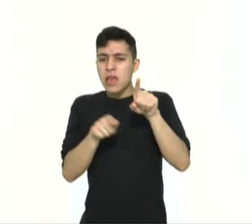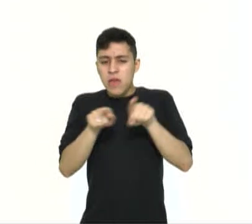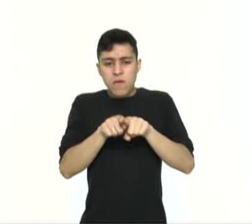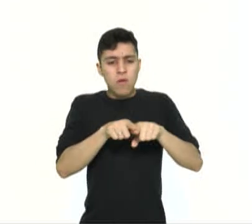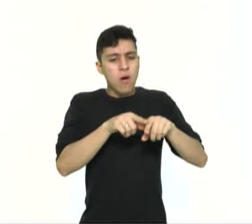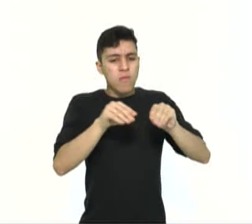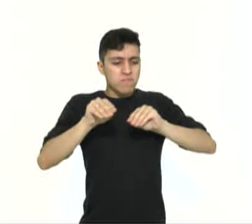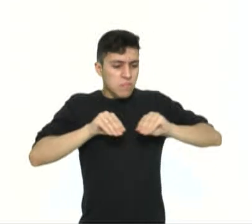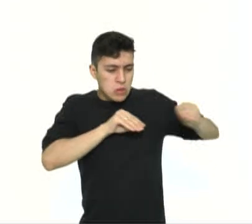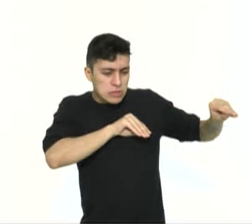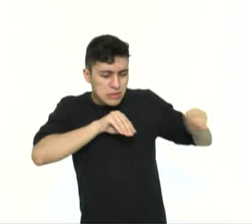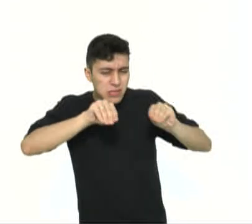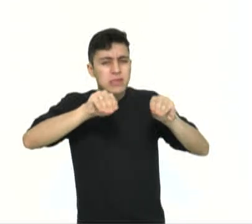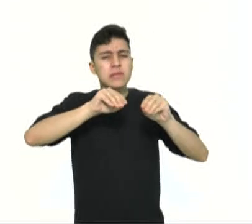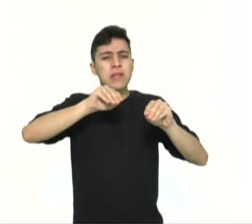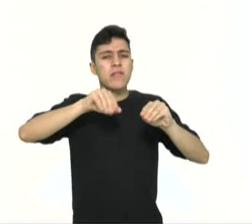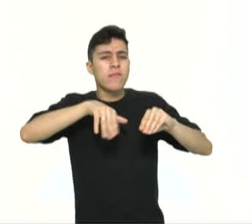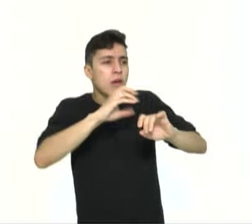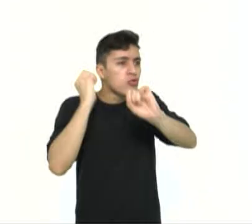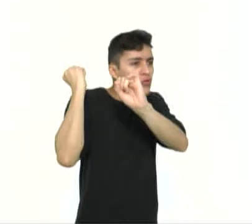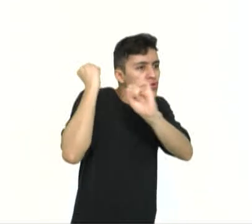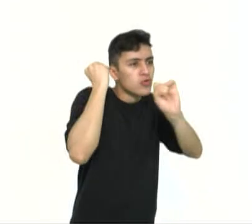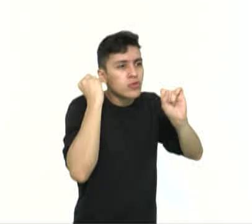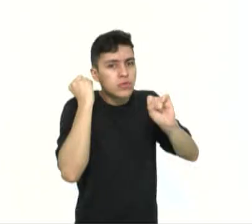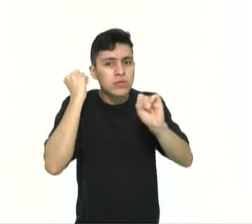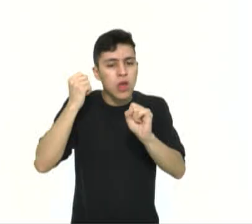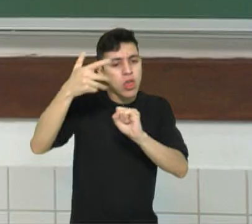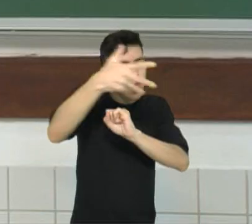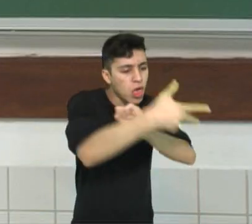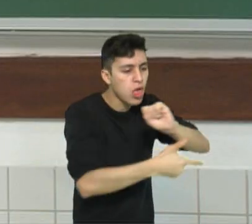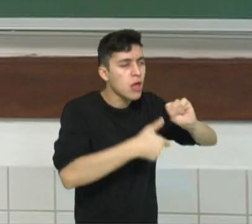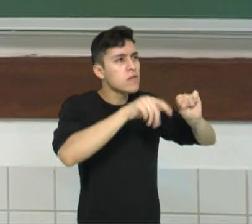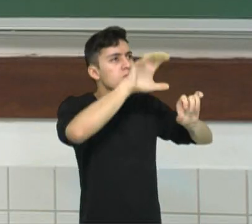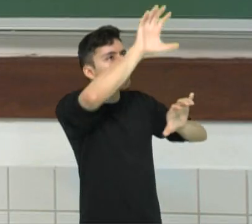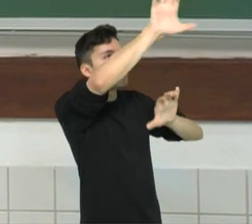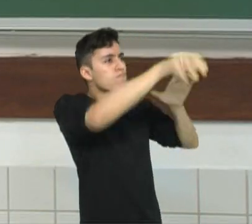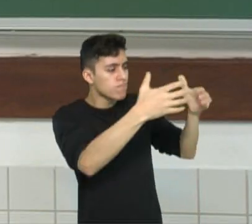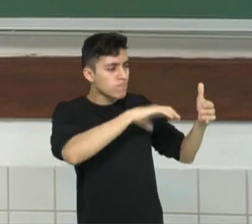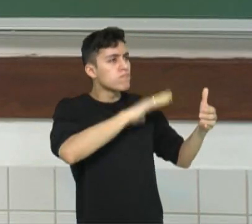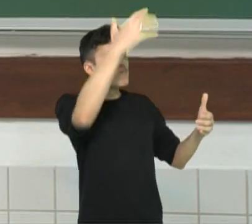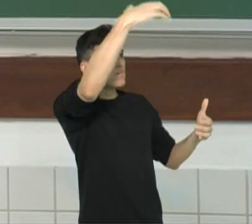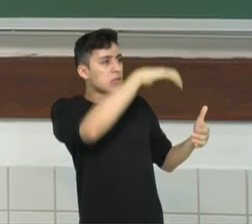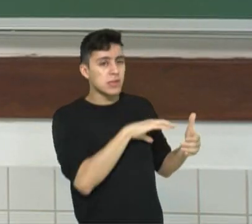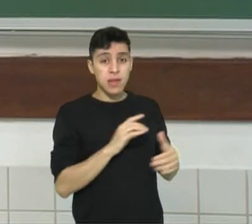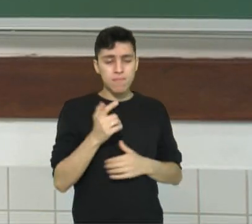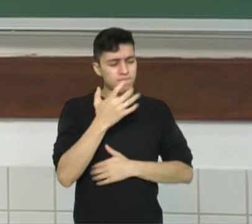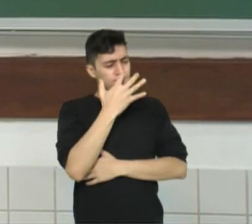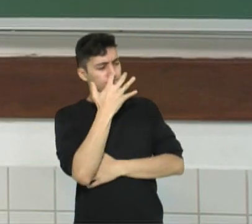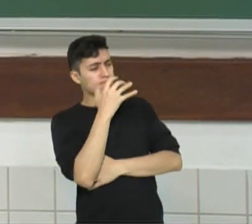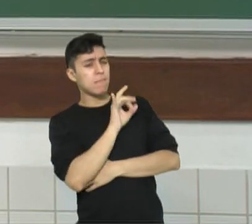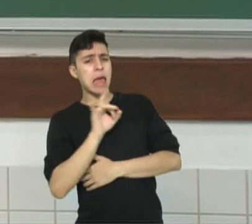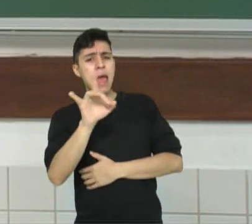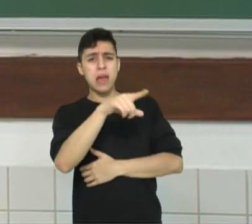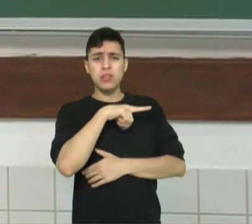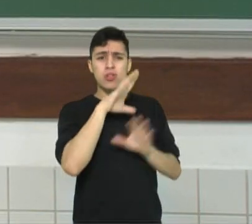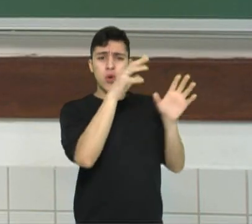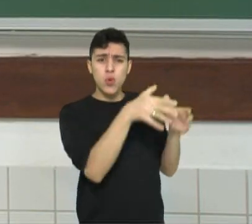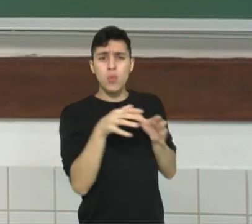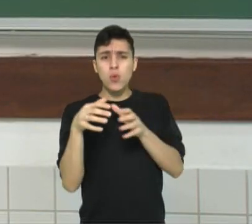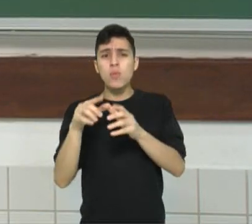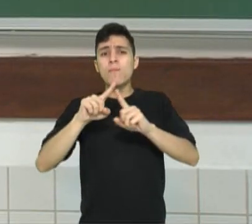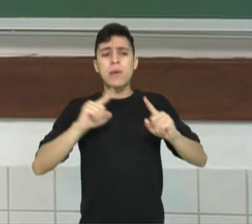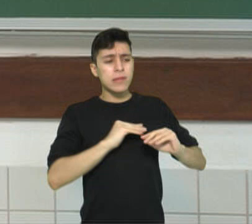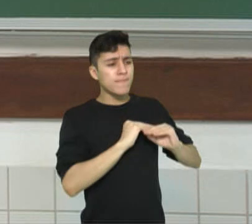pela caça, especificamente. Cada um localizado, né, culturalmente em um padrão